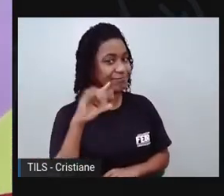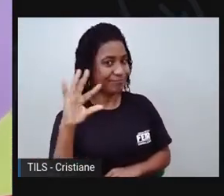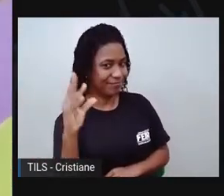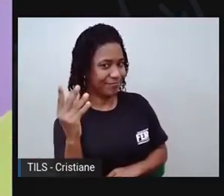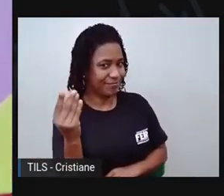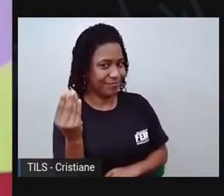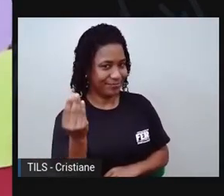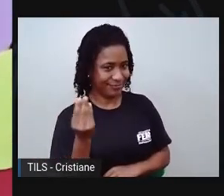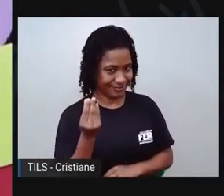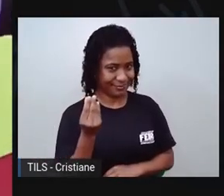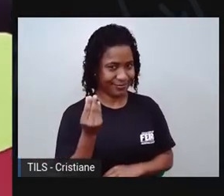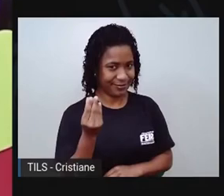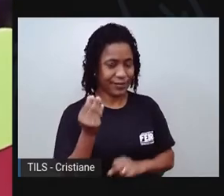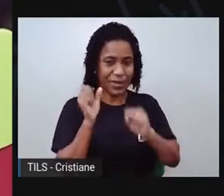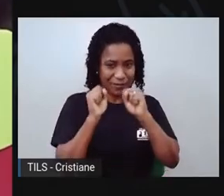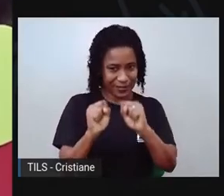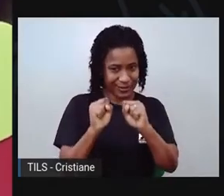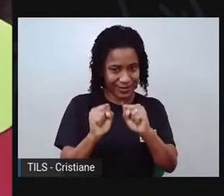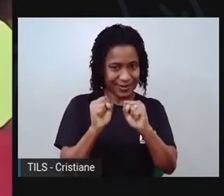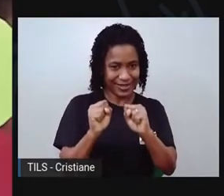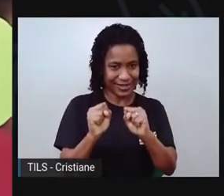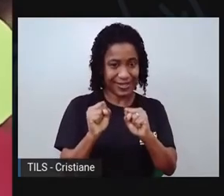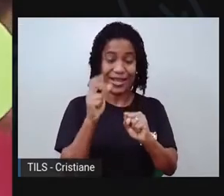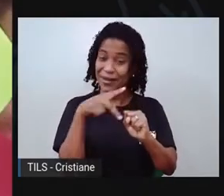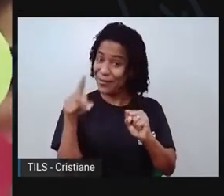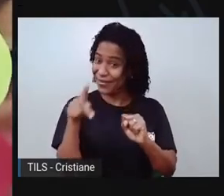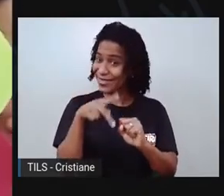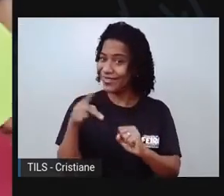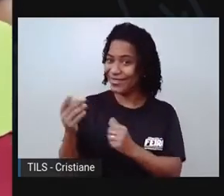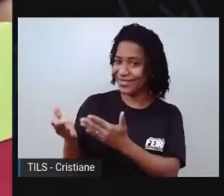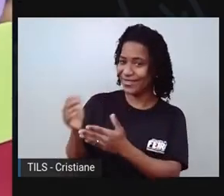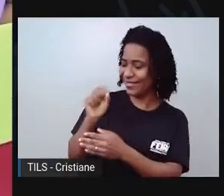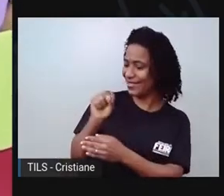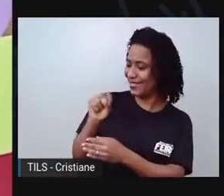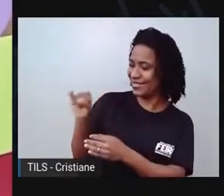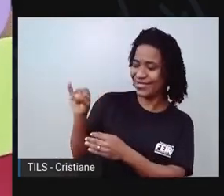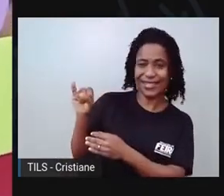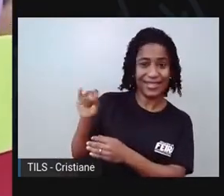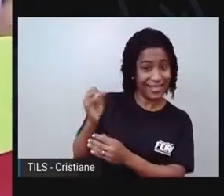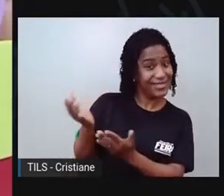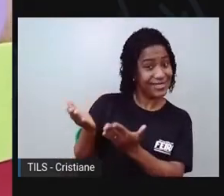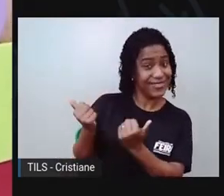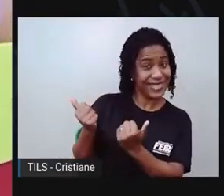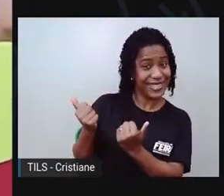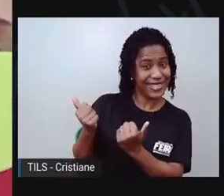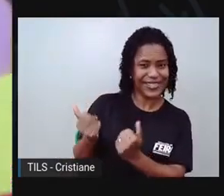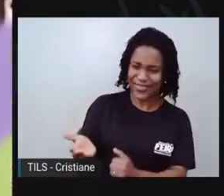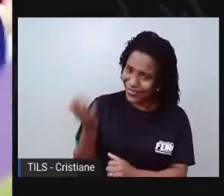Posso pedir ajuda para a Procy? A Procy conhece muito sobre flores. Procy!